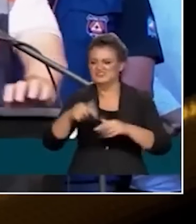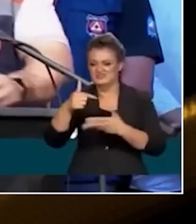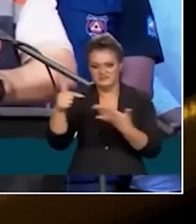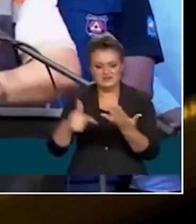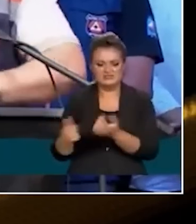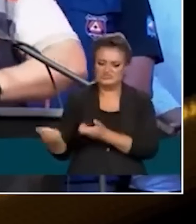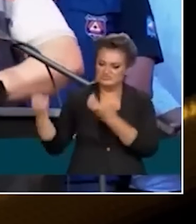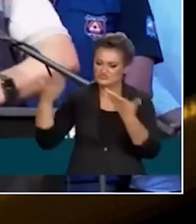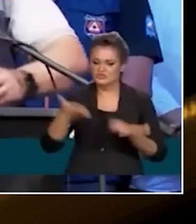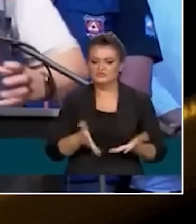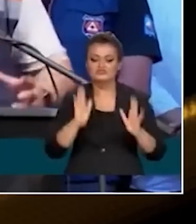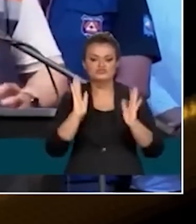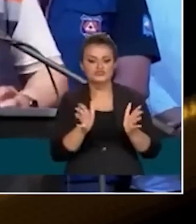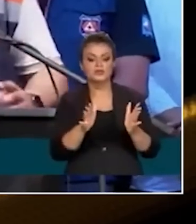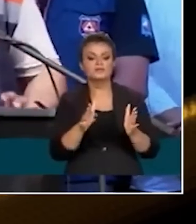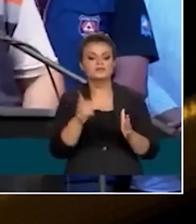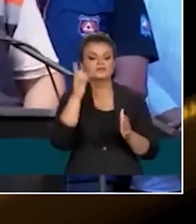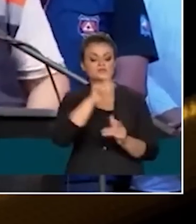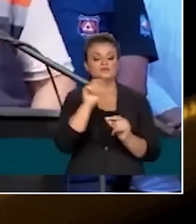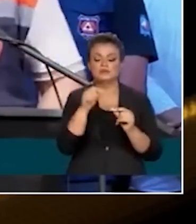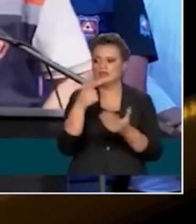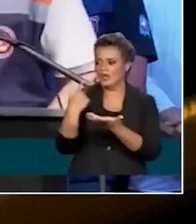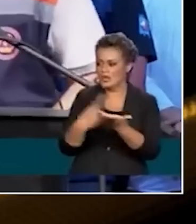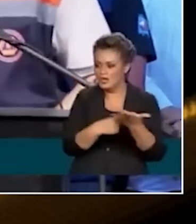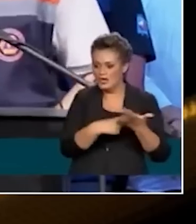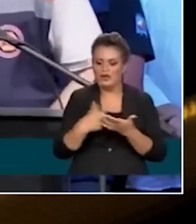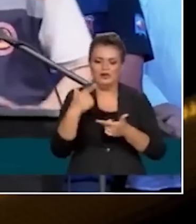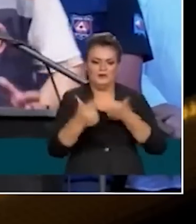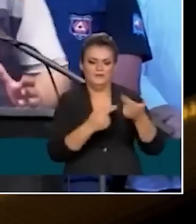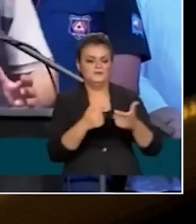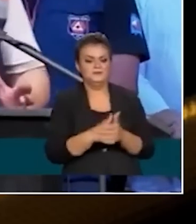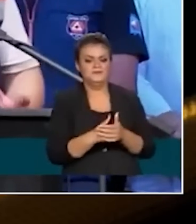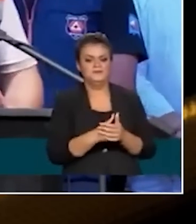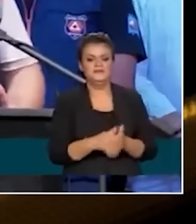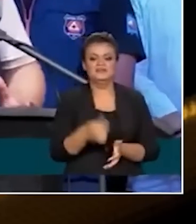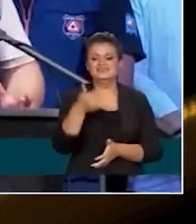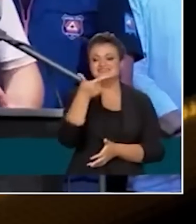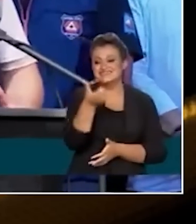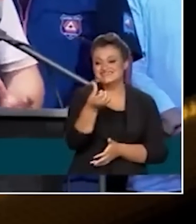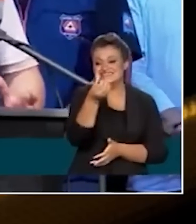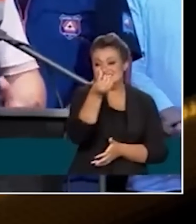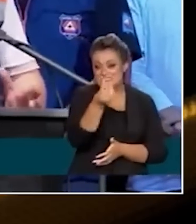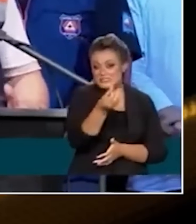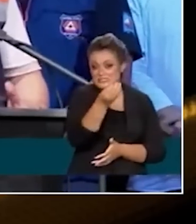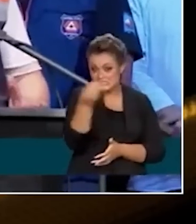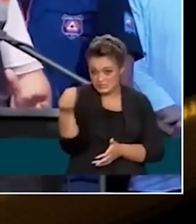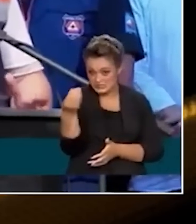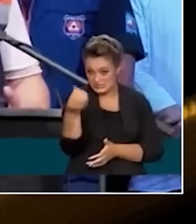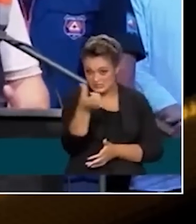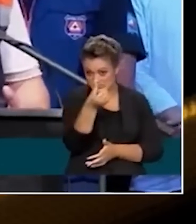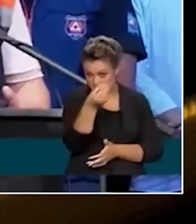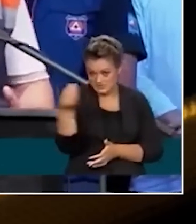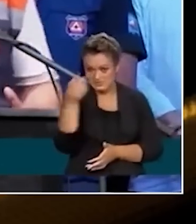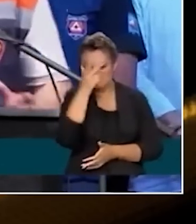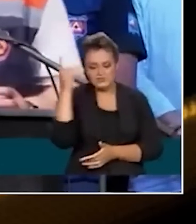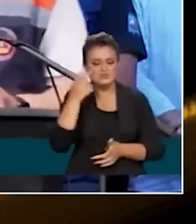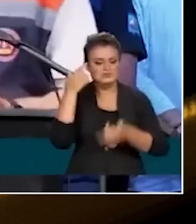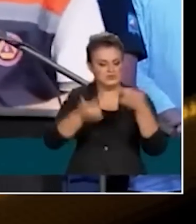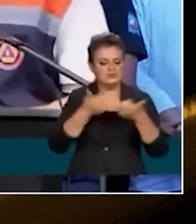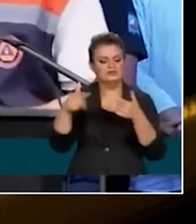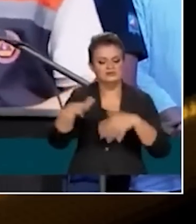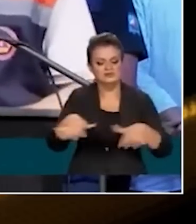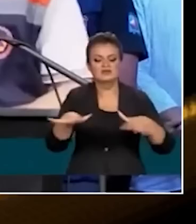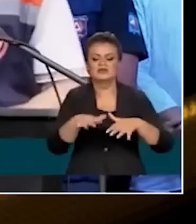o nome de remédio num grande plano ele pequenas estradas são ligando o municípios e Vilas né